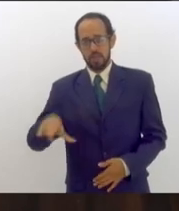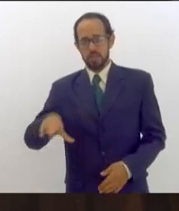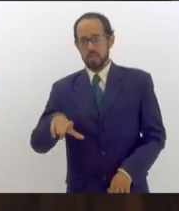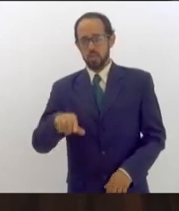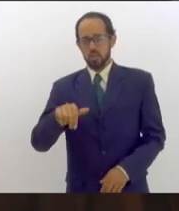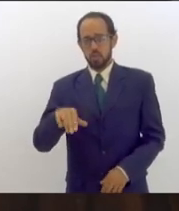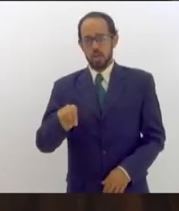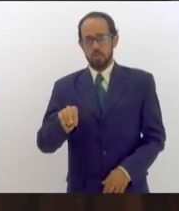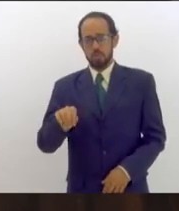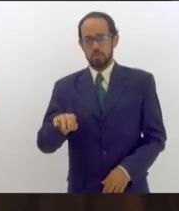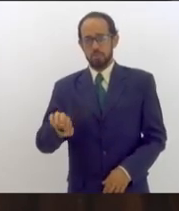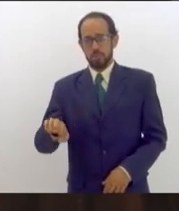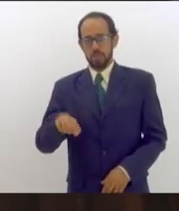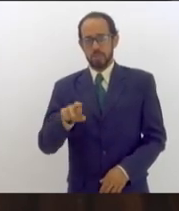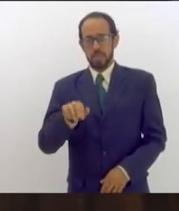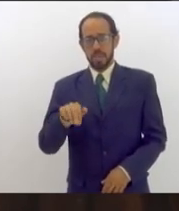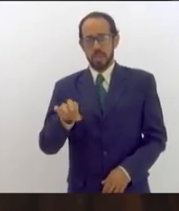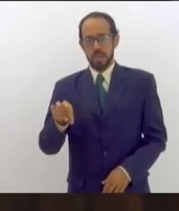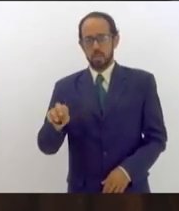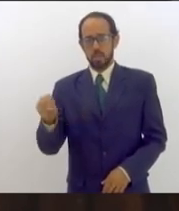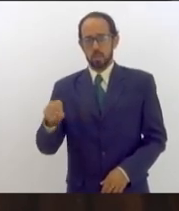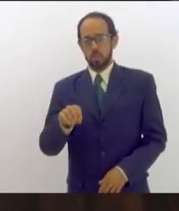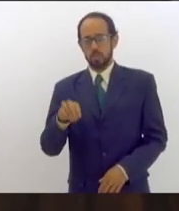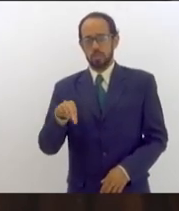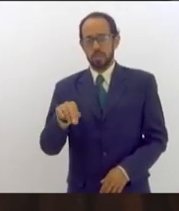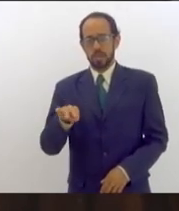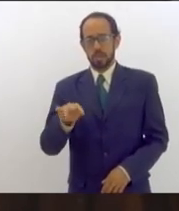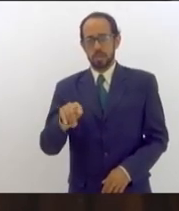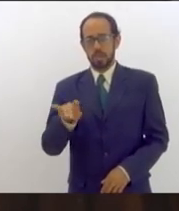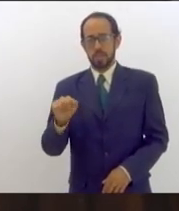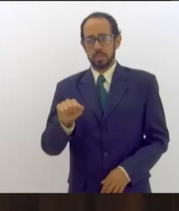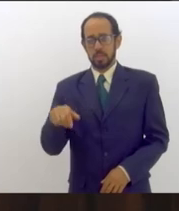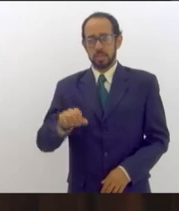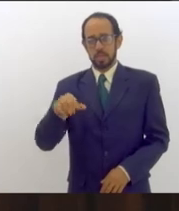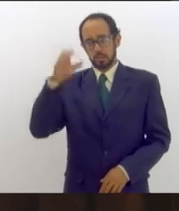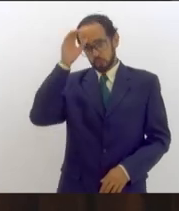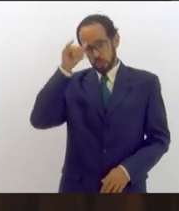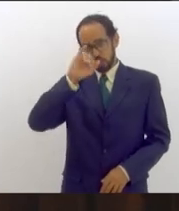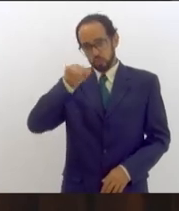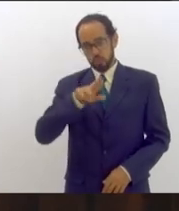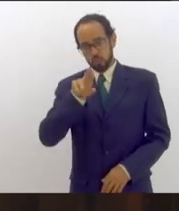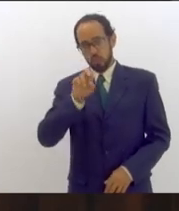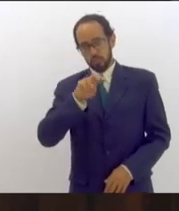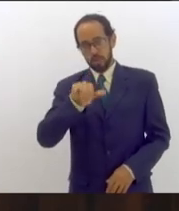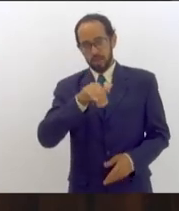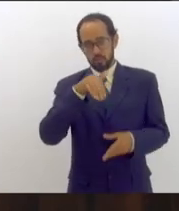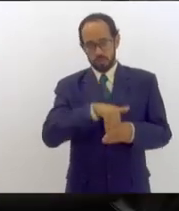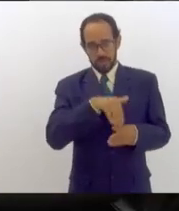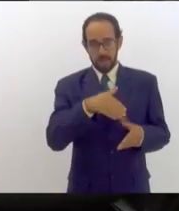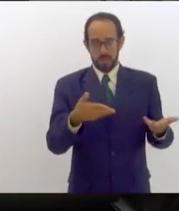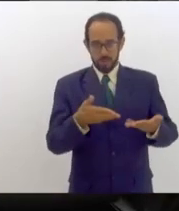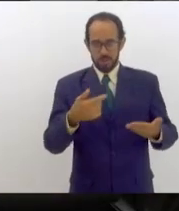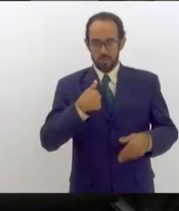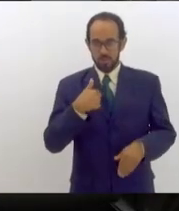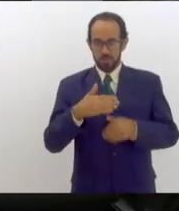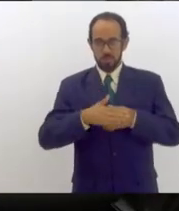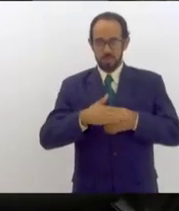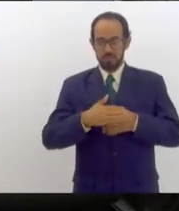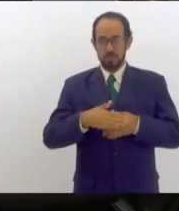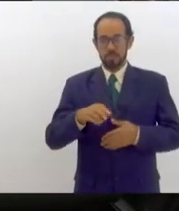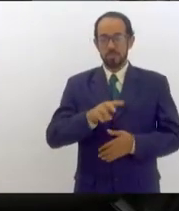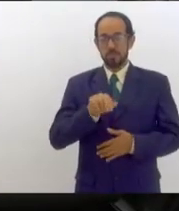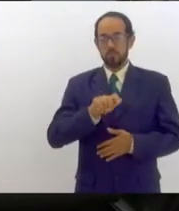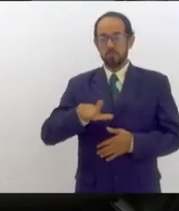Deputado Renato Miranda deputada tia jus presentes vai votar Deputado